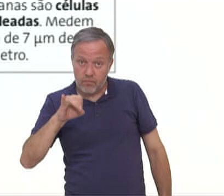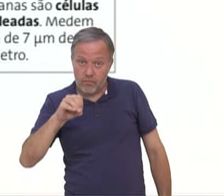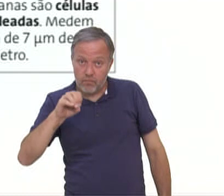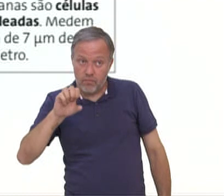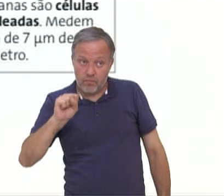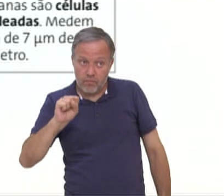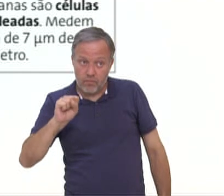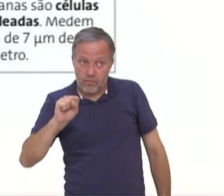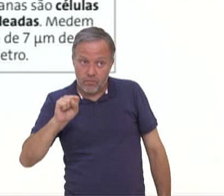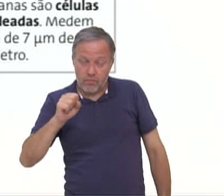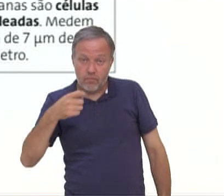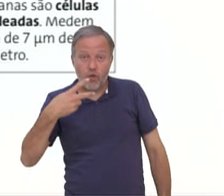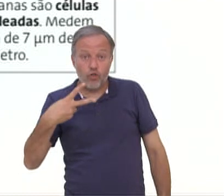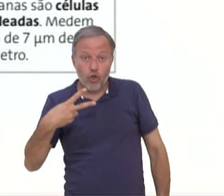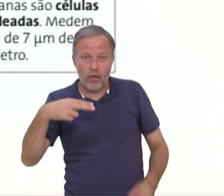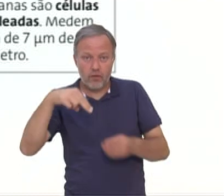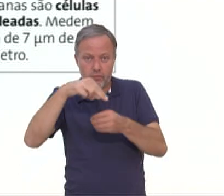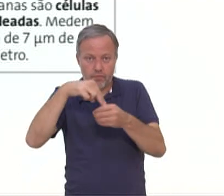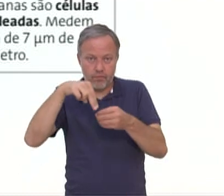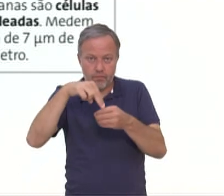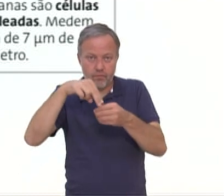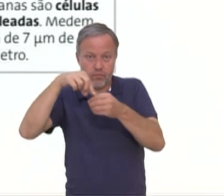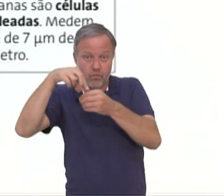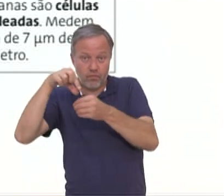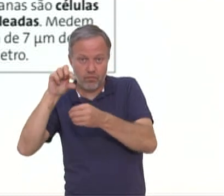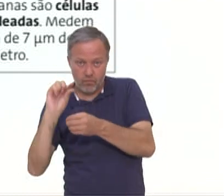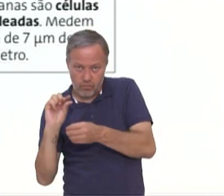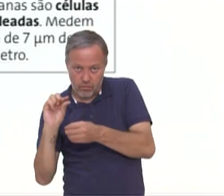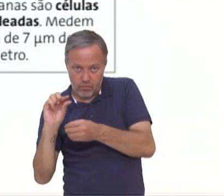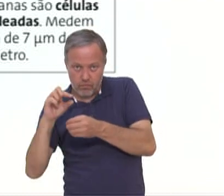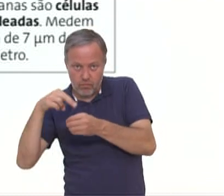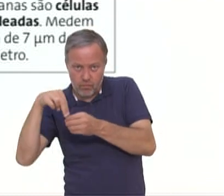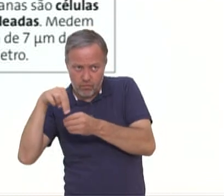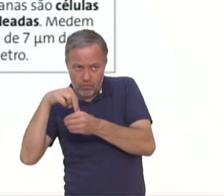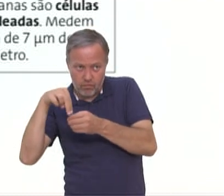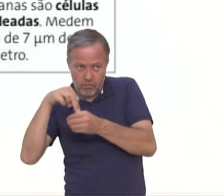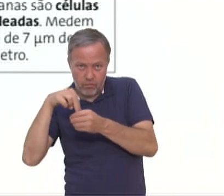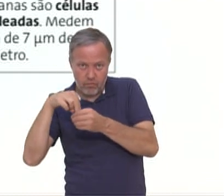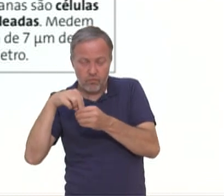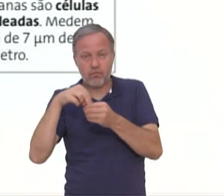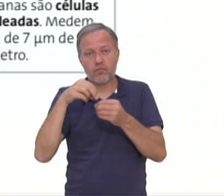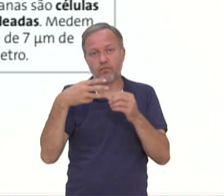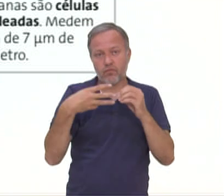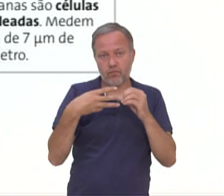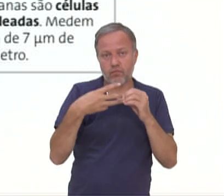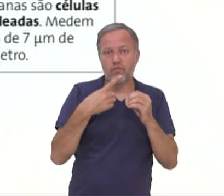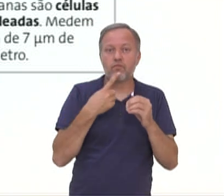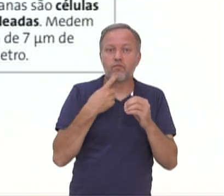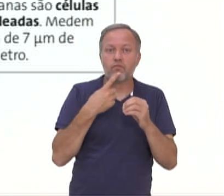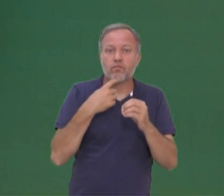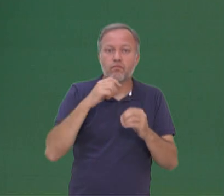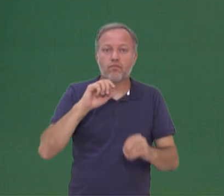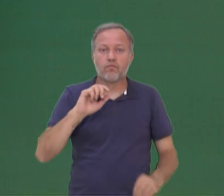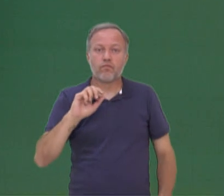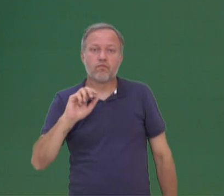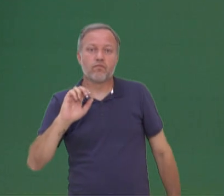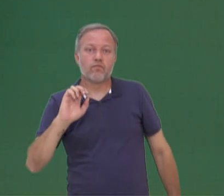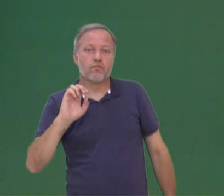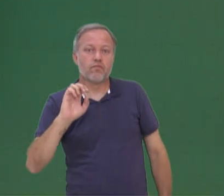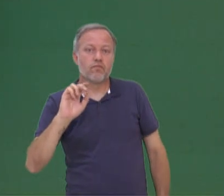ano? Com 2 núcleos, um grande e um pequeno. E os glóbulos vermelhos, as hemácias, sem